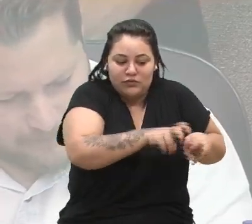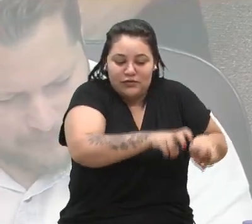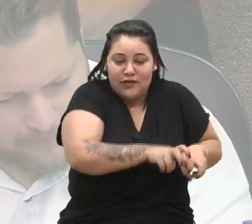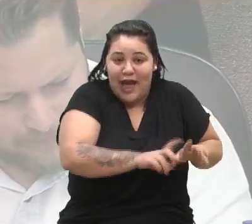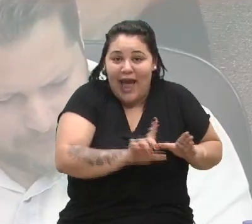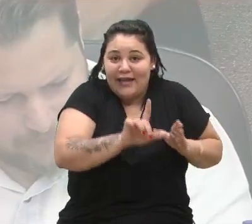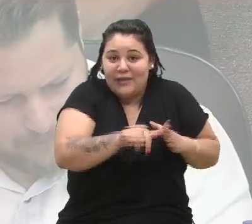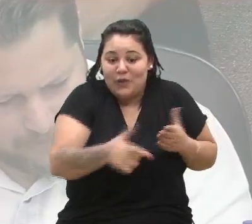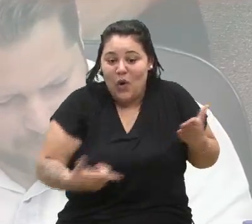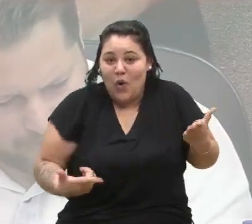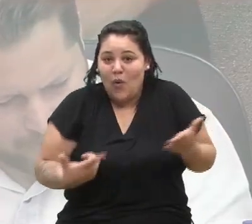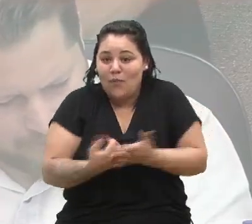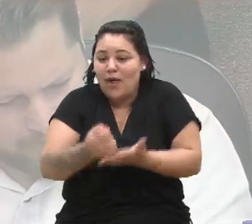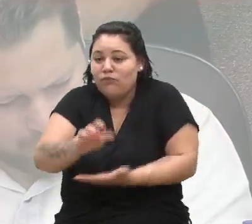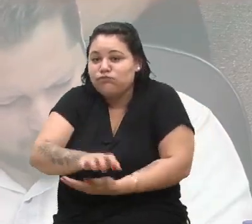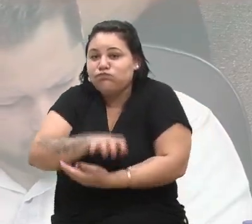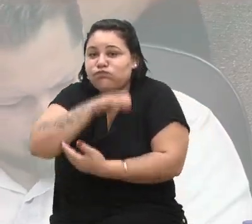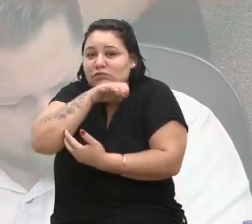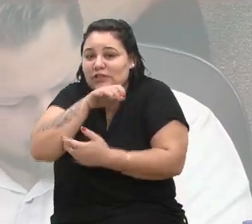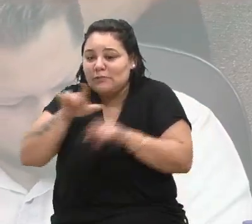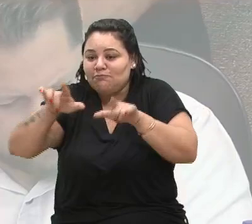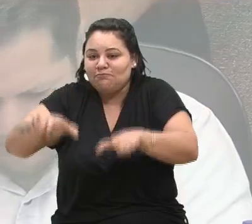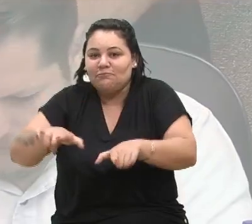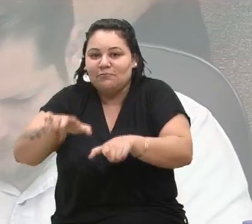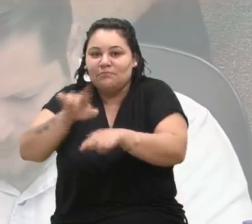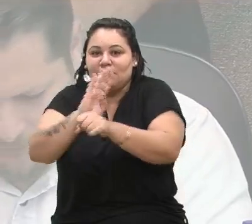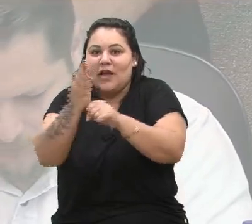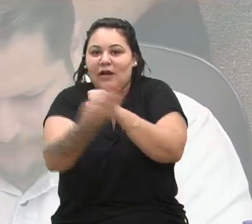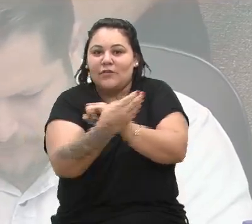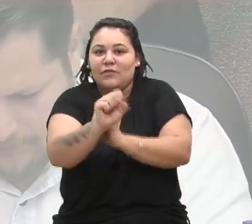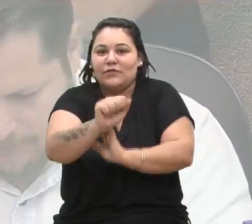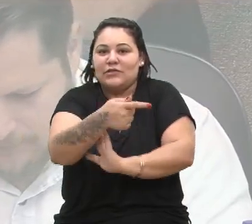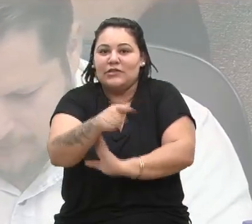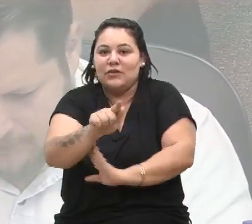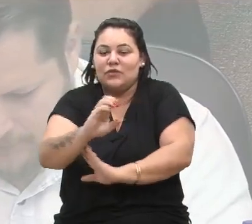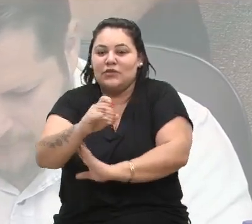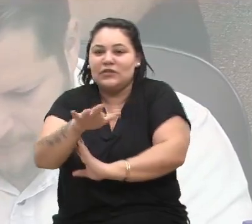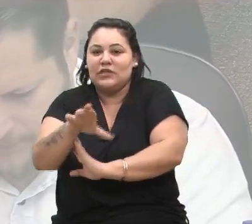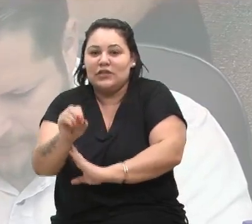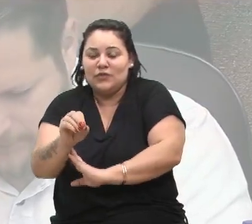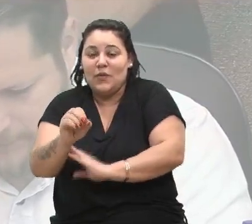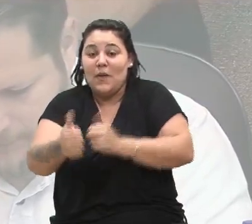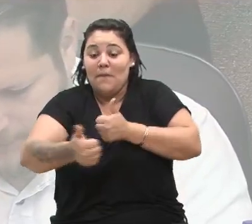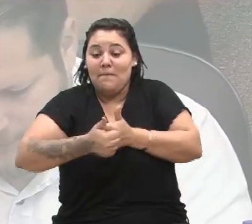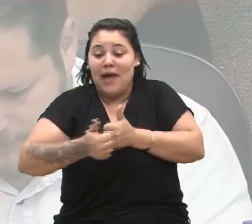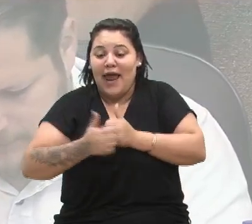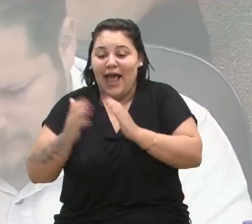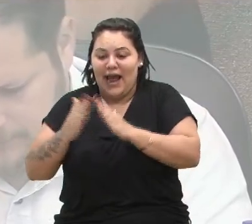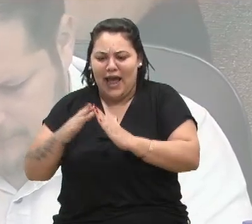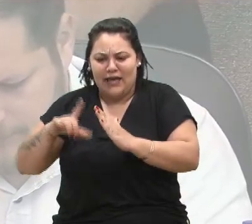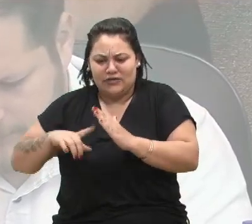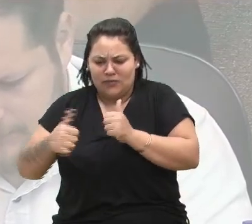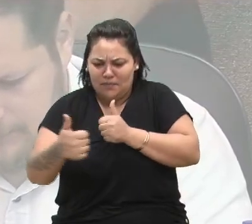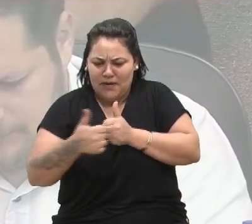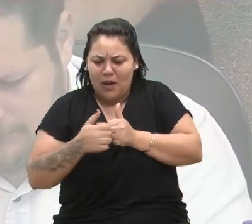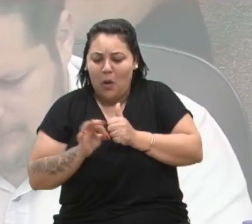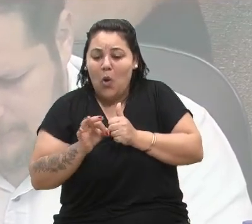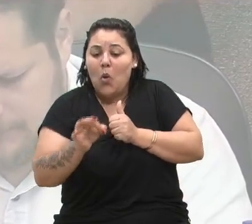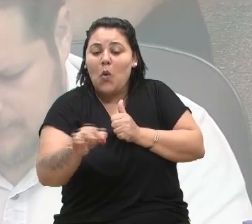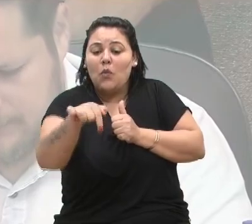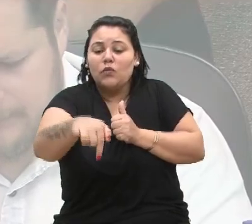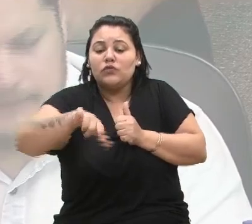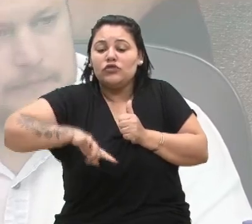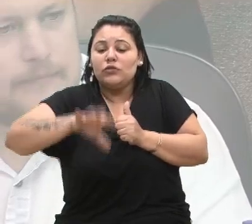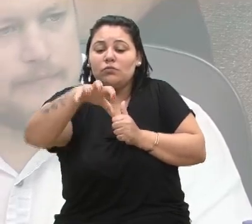compraram um terreno no bairro São Ciro. Perto da casa onde moravam, havia um grande terreno onde a